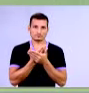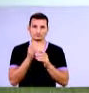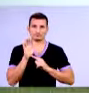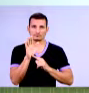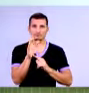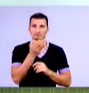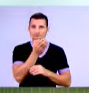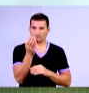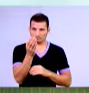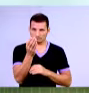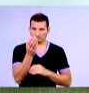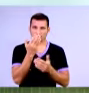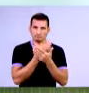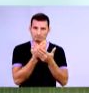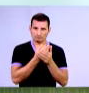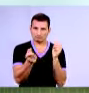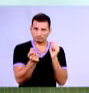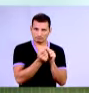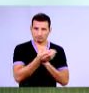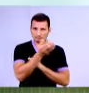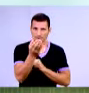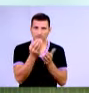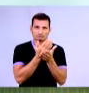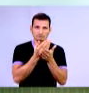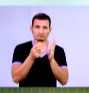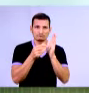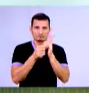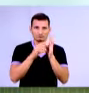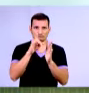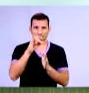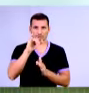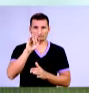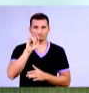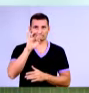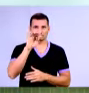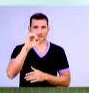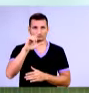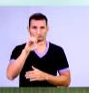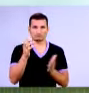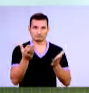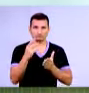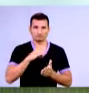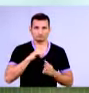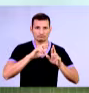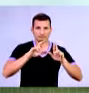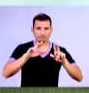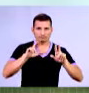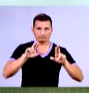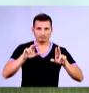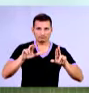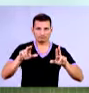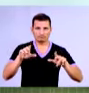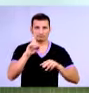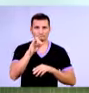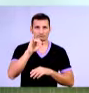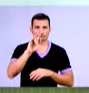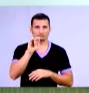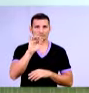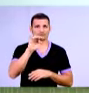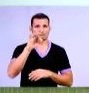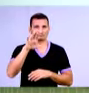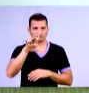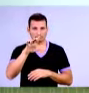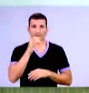vocês e estudaremos com vocês algumas ferramentas digitais, né? Nós temos hoje uma série de ferramentas à disposição do profissional